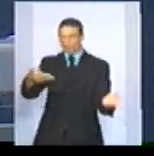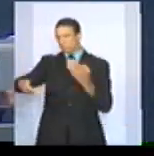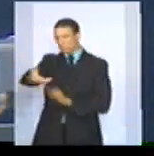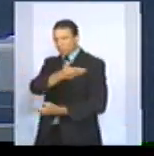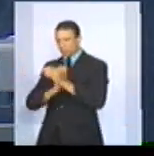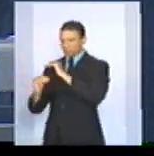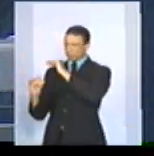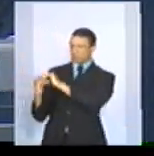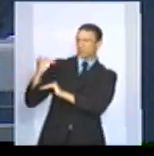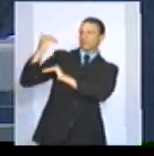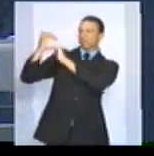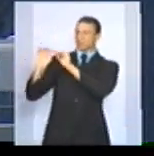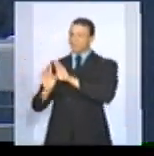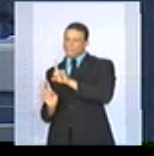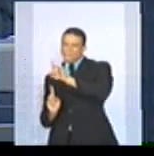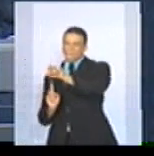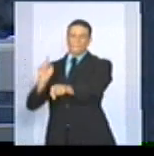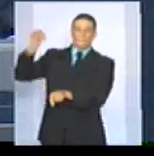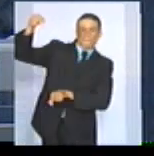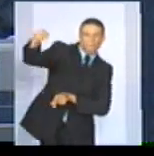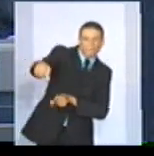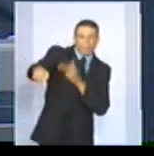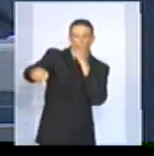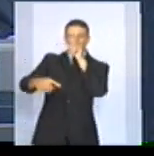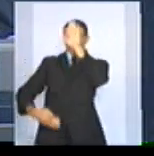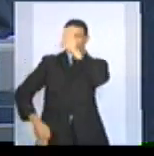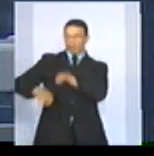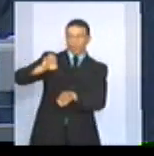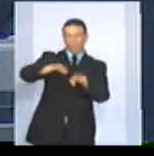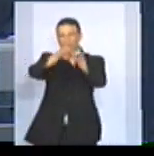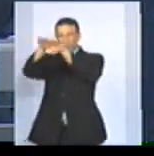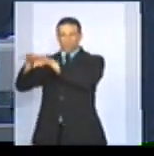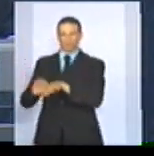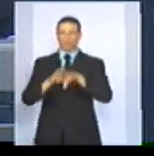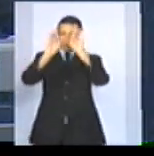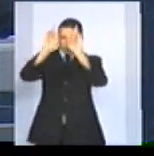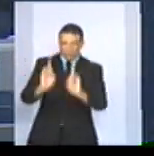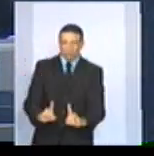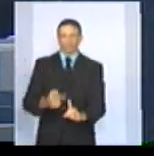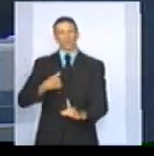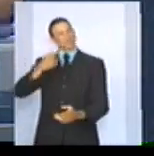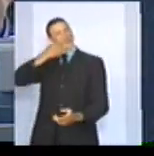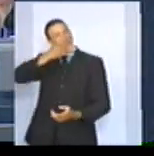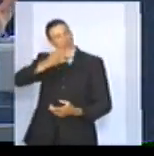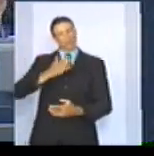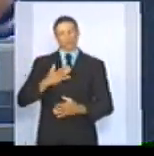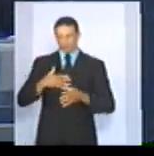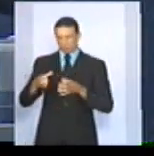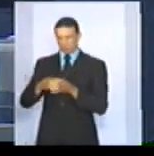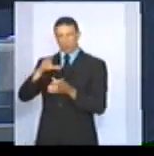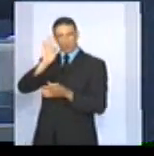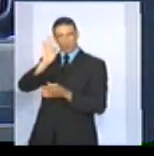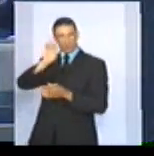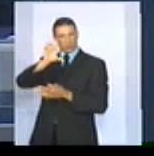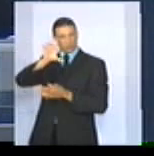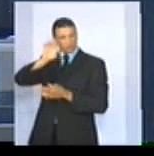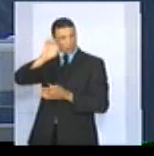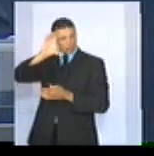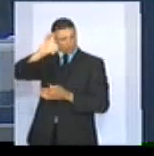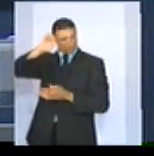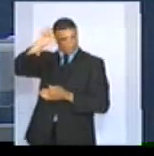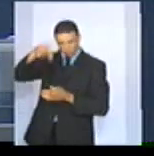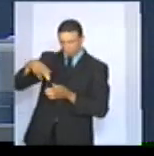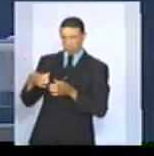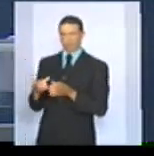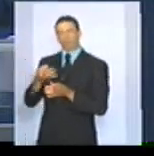avançar no processo de construção democrático é essa esse atendimento ele entendendo do Instituto Telecom querendo botar também aqui a